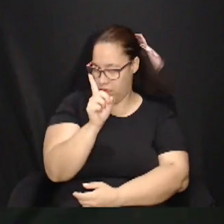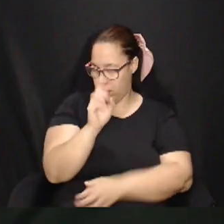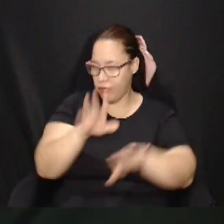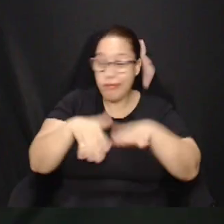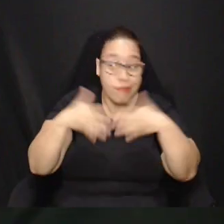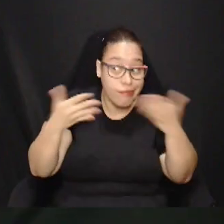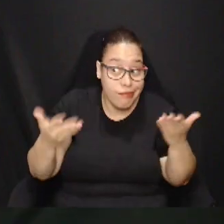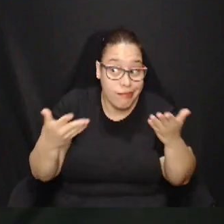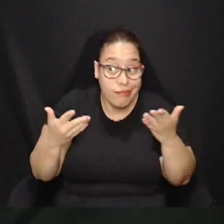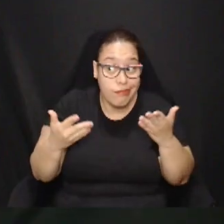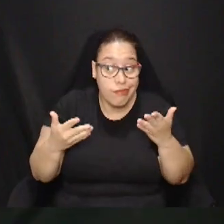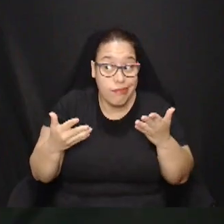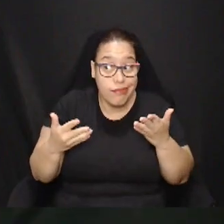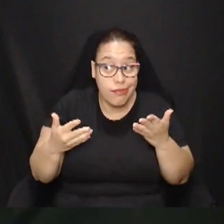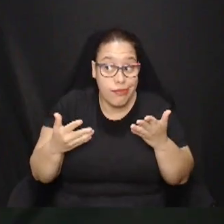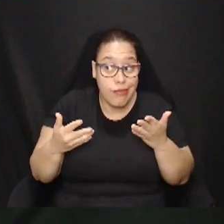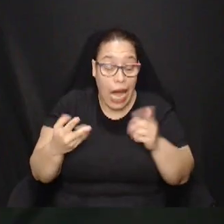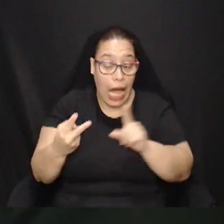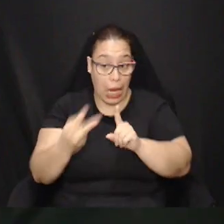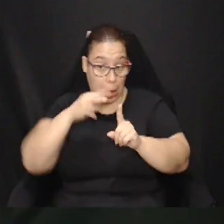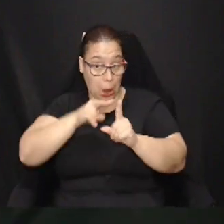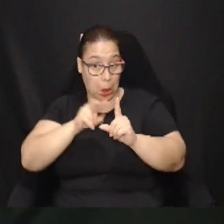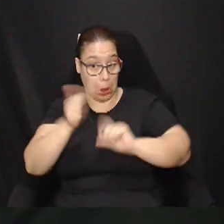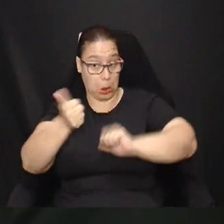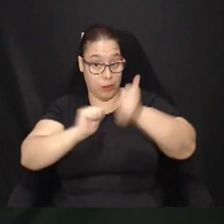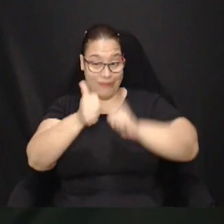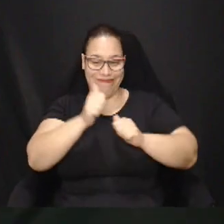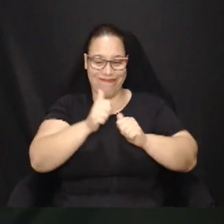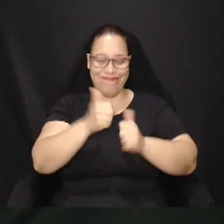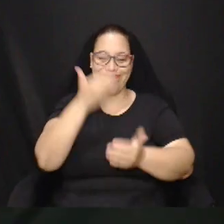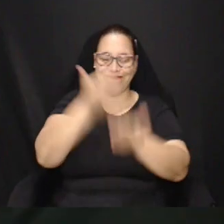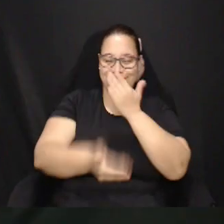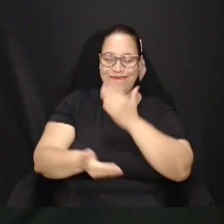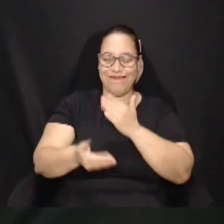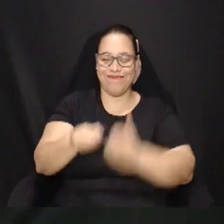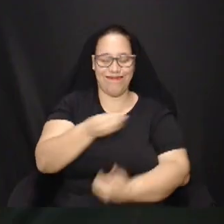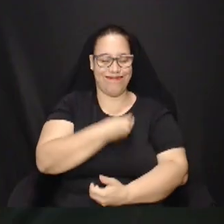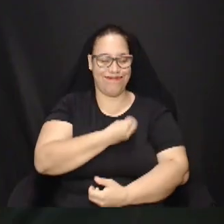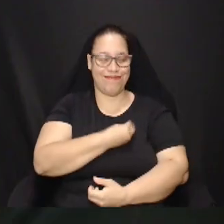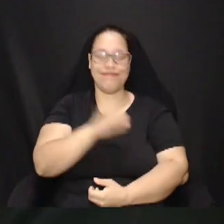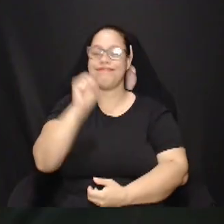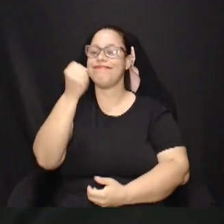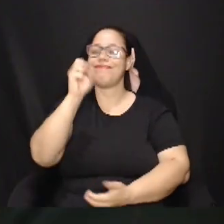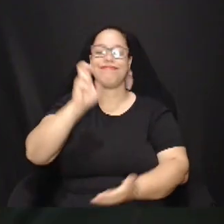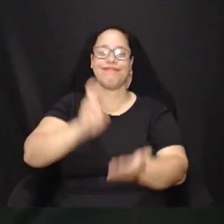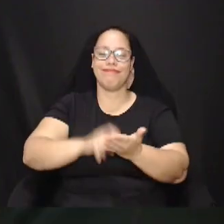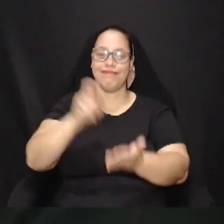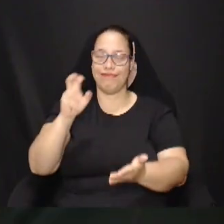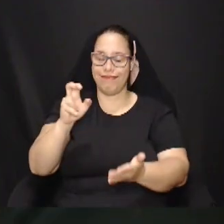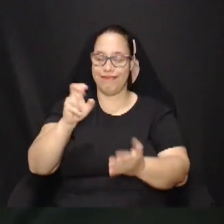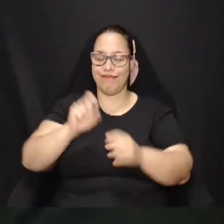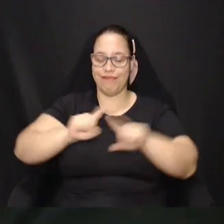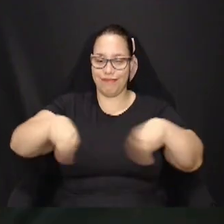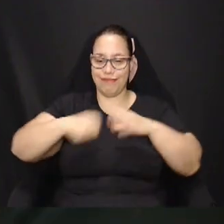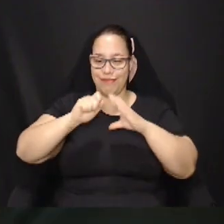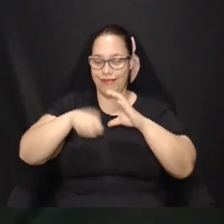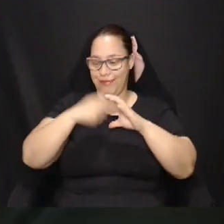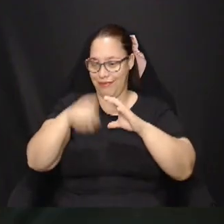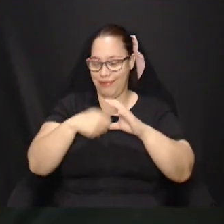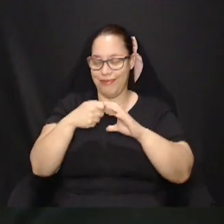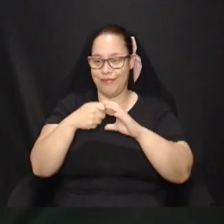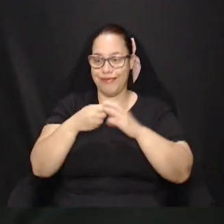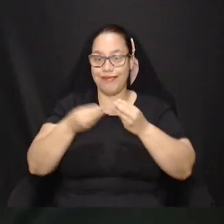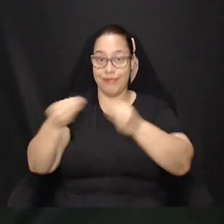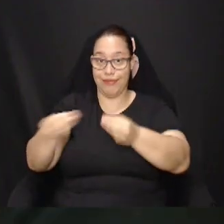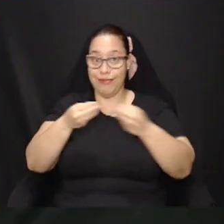sua avaliação sobre isso? Então não perca amanhã, ao vivo, a partir das 8 da manhã, mais uma edição do nosso Estúdio Câmara. A gente vai entregando,